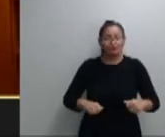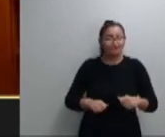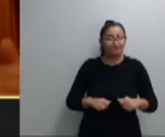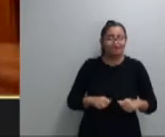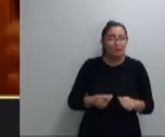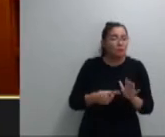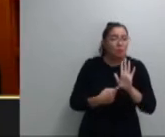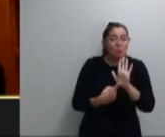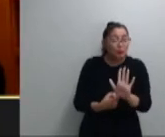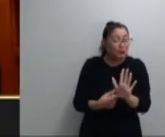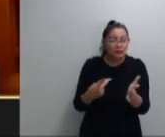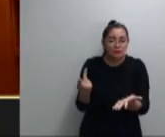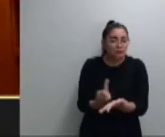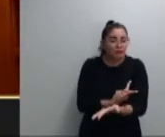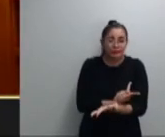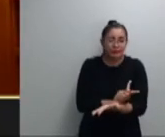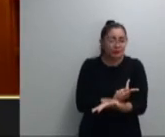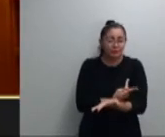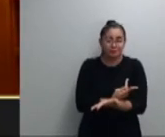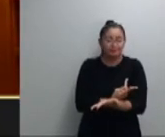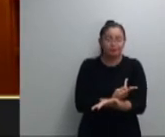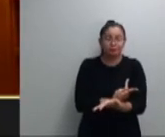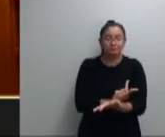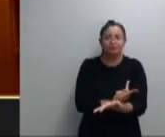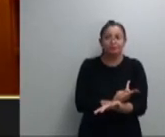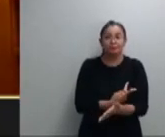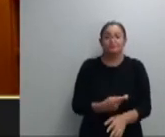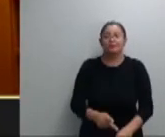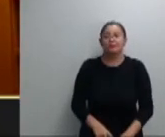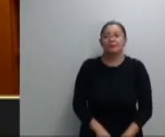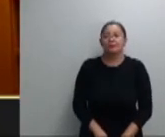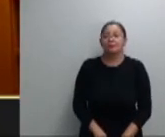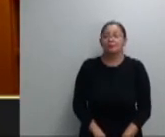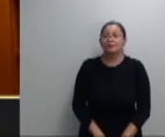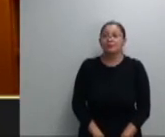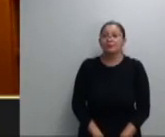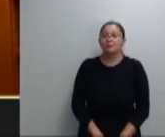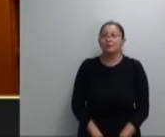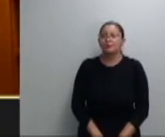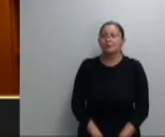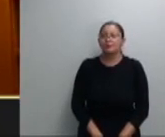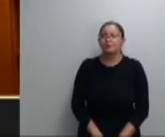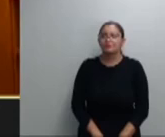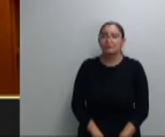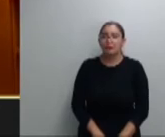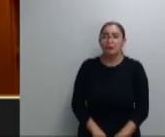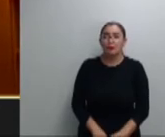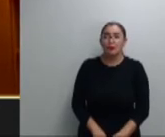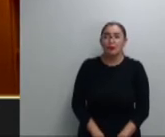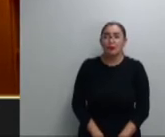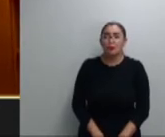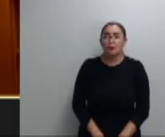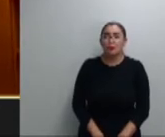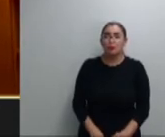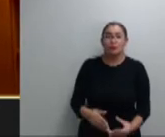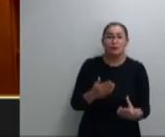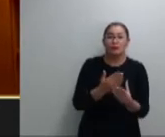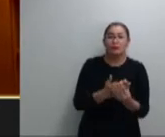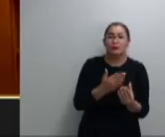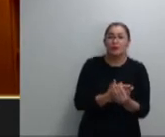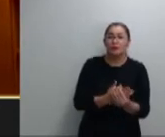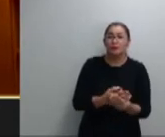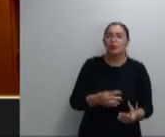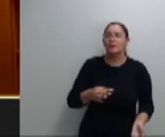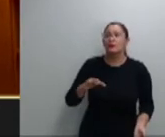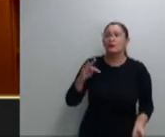em outras legislações, como o caso do ICMS. Pois bem, no momento em foi ingressado com a ação judicial, o TRF da terceira região,